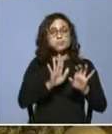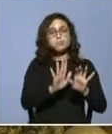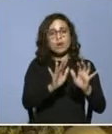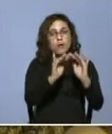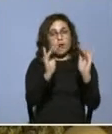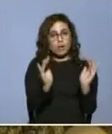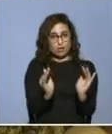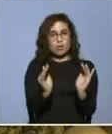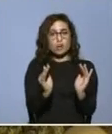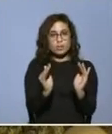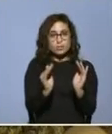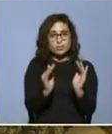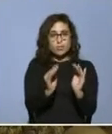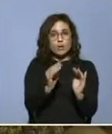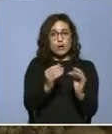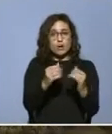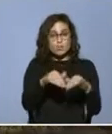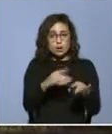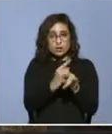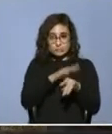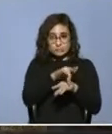apesar dela, mas nela.